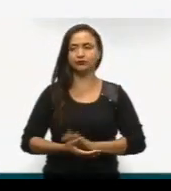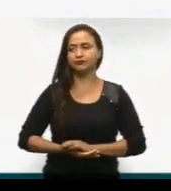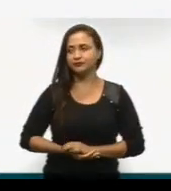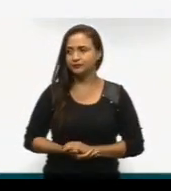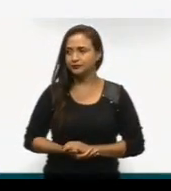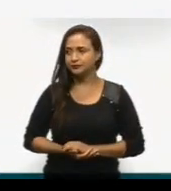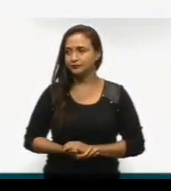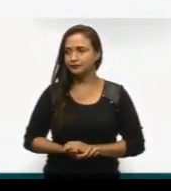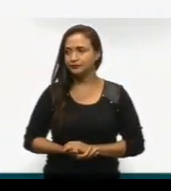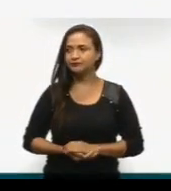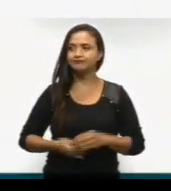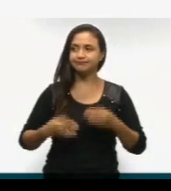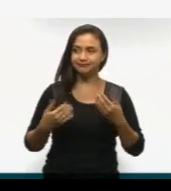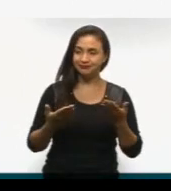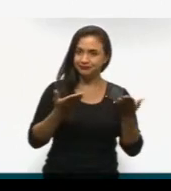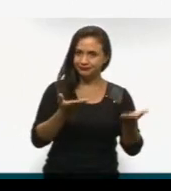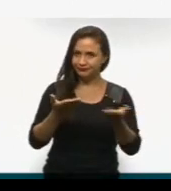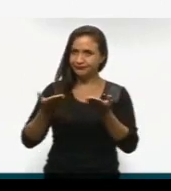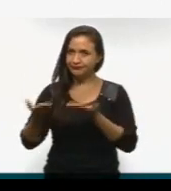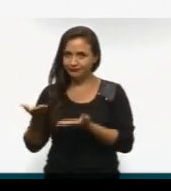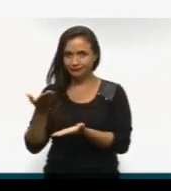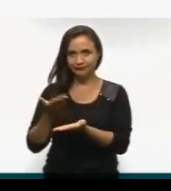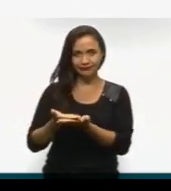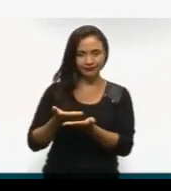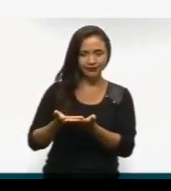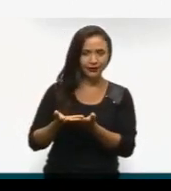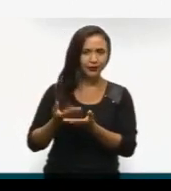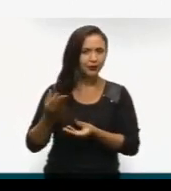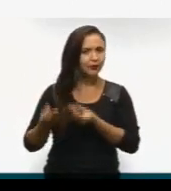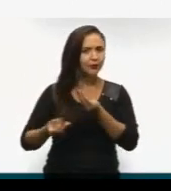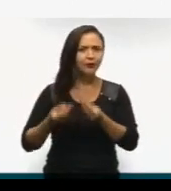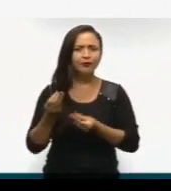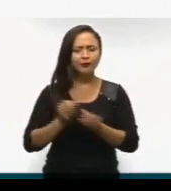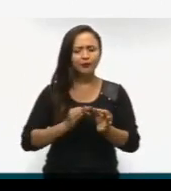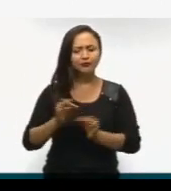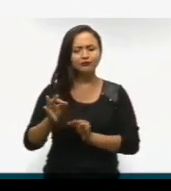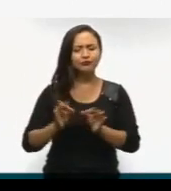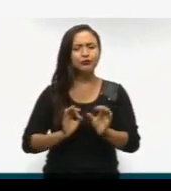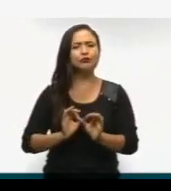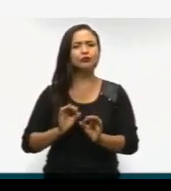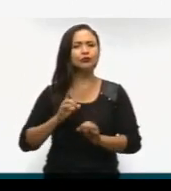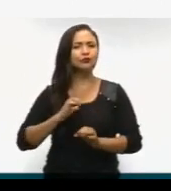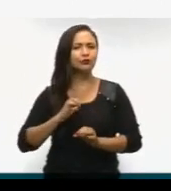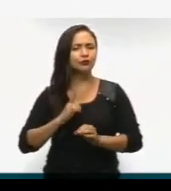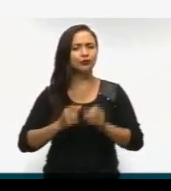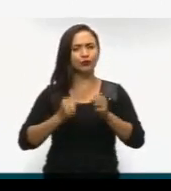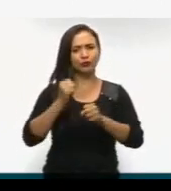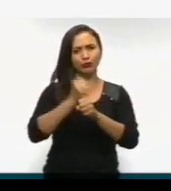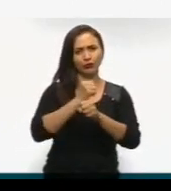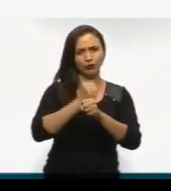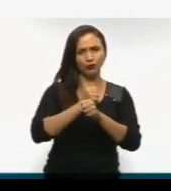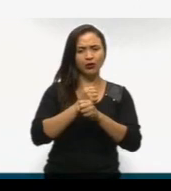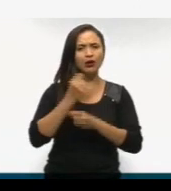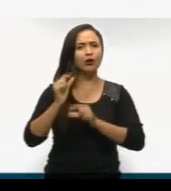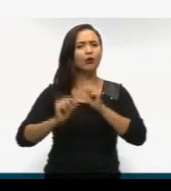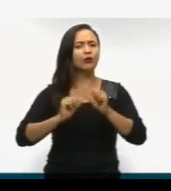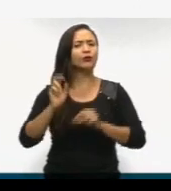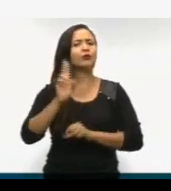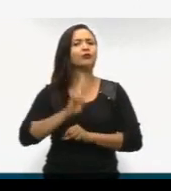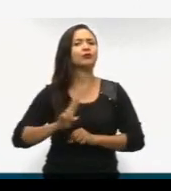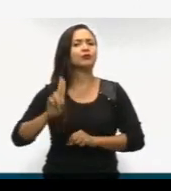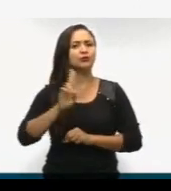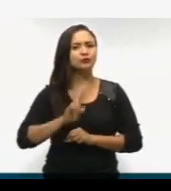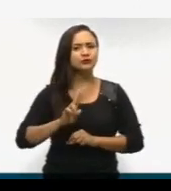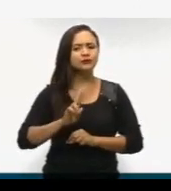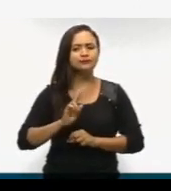só, né, um convite ao estudo. Como que se elabora um orçamento de uma obra? O que se utiliza para poder... No que a gente